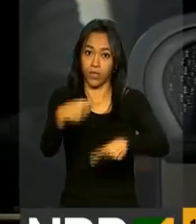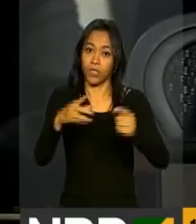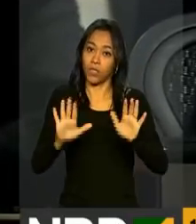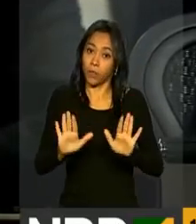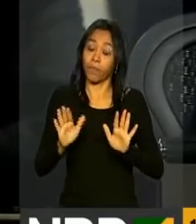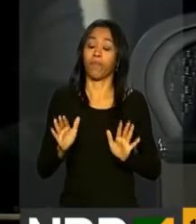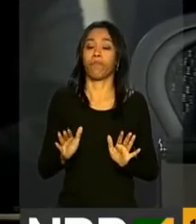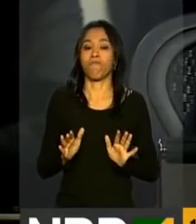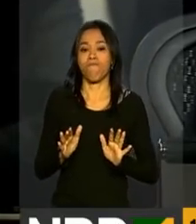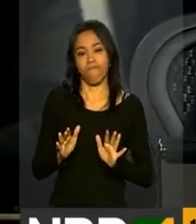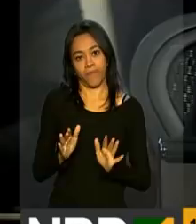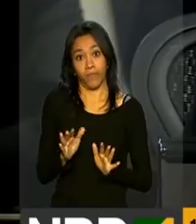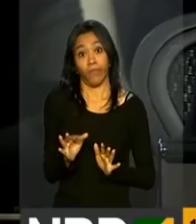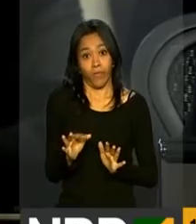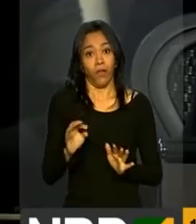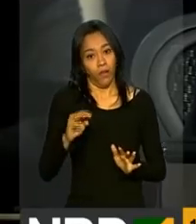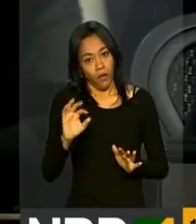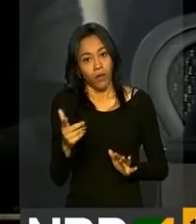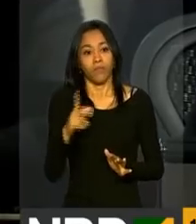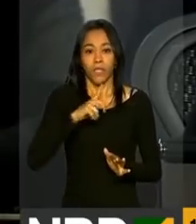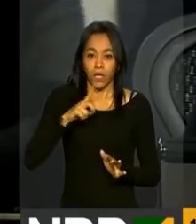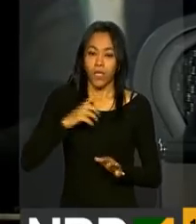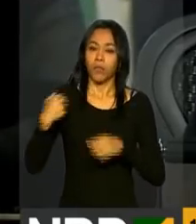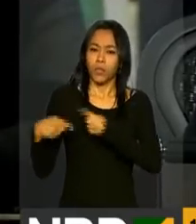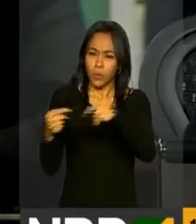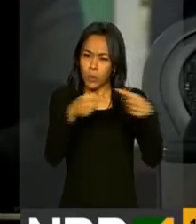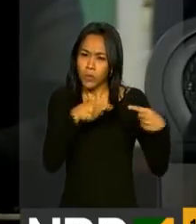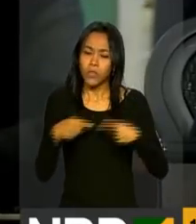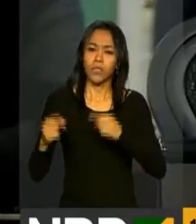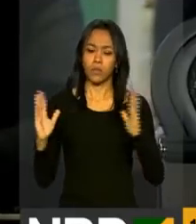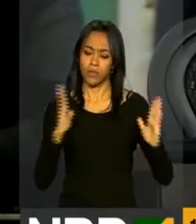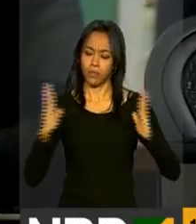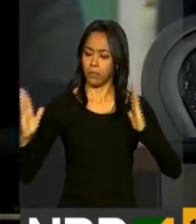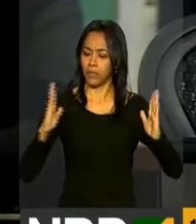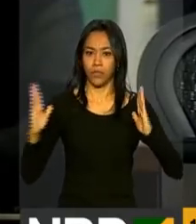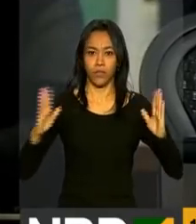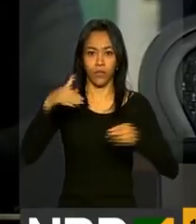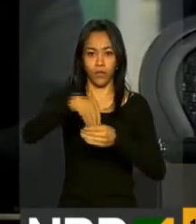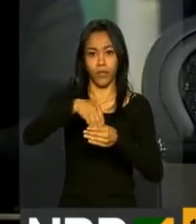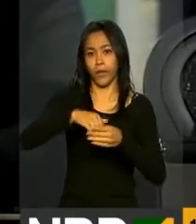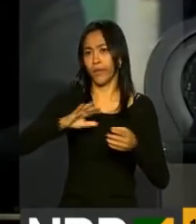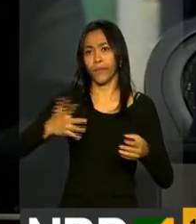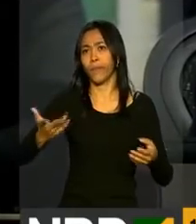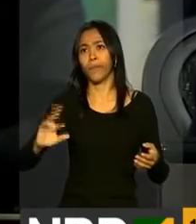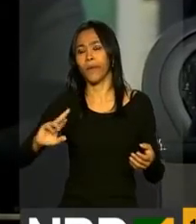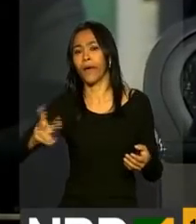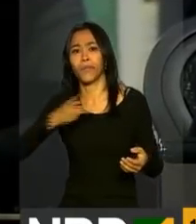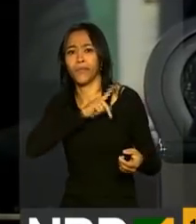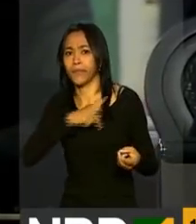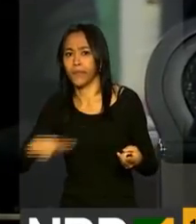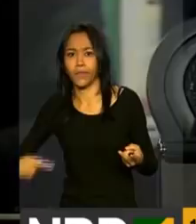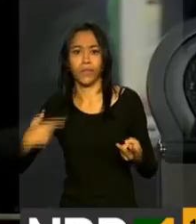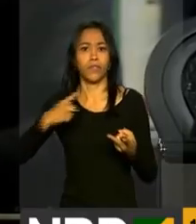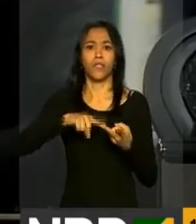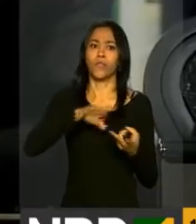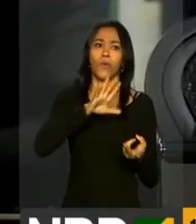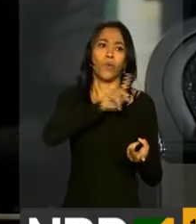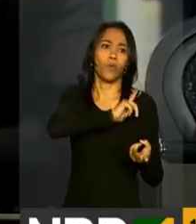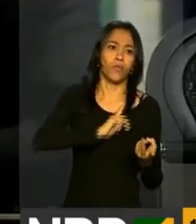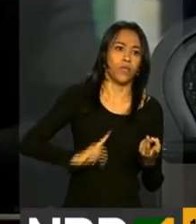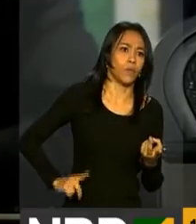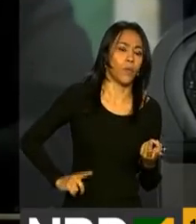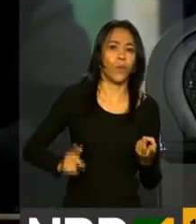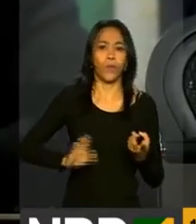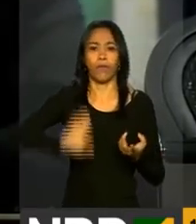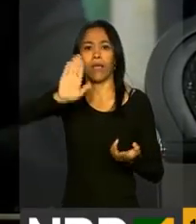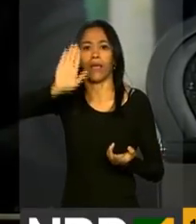que haja uma discussão no período eleitoral não haverá a presença da república governador candidato a governador e